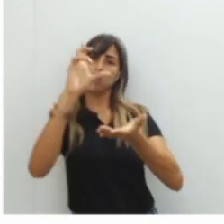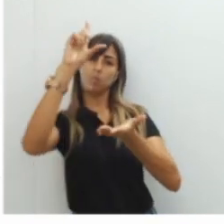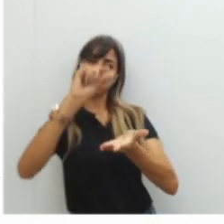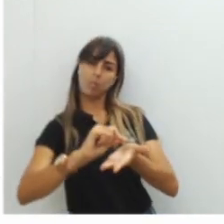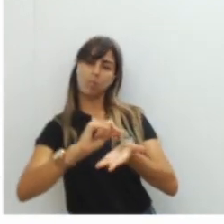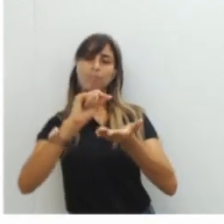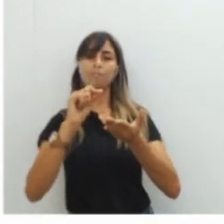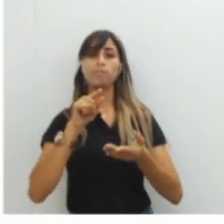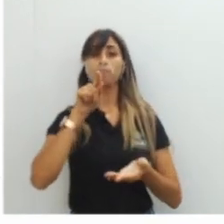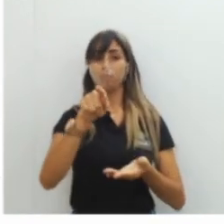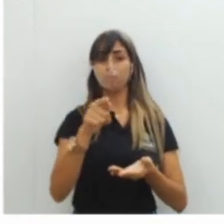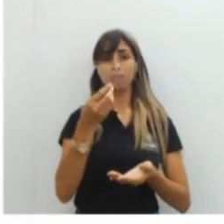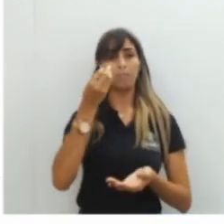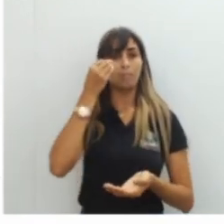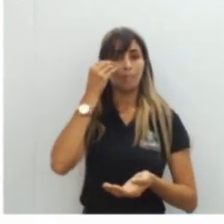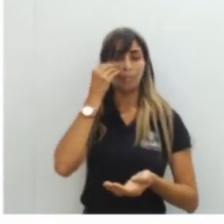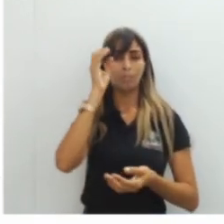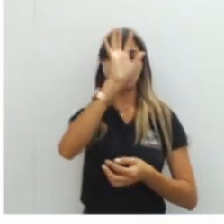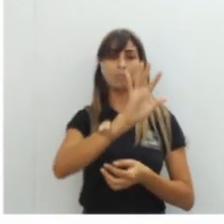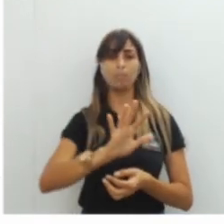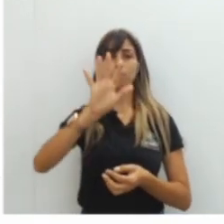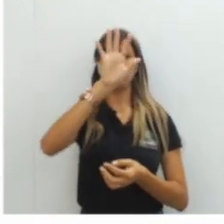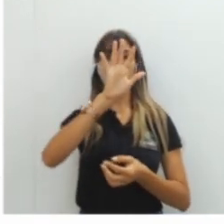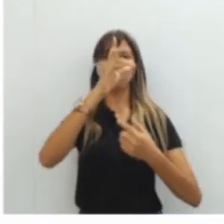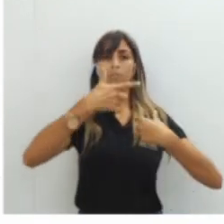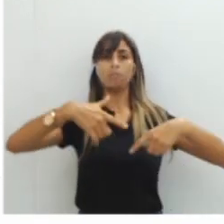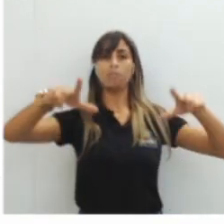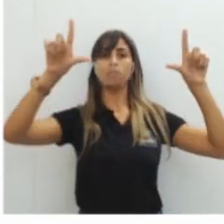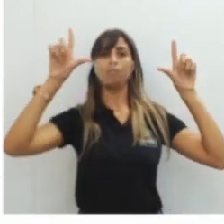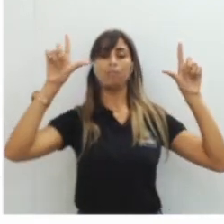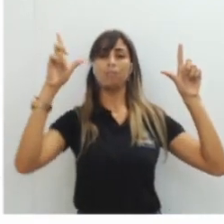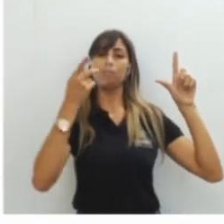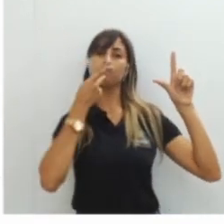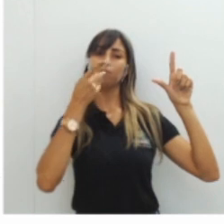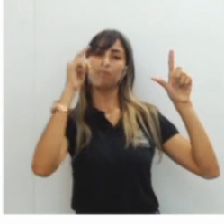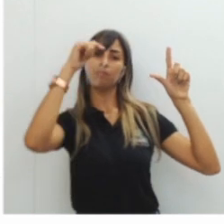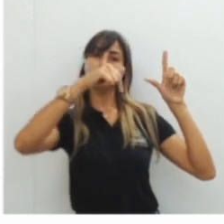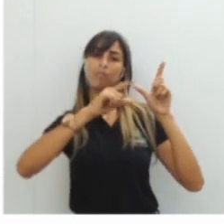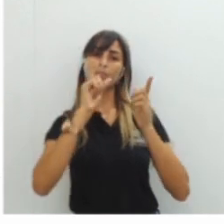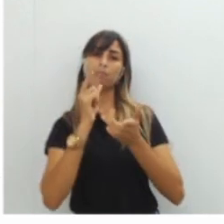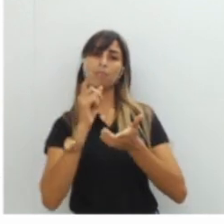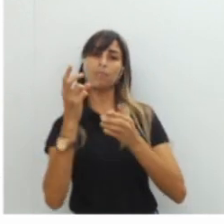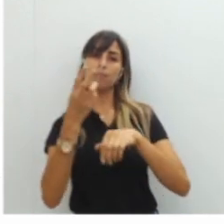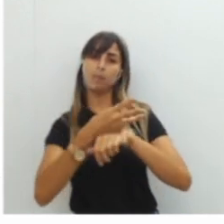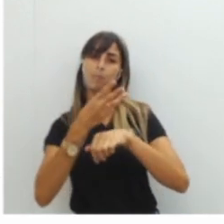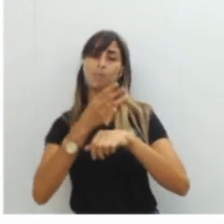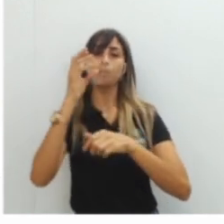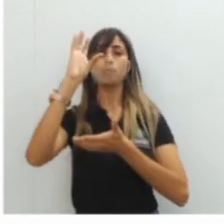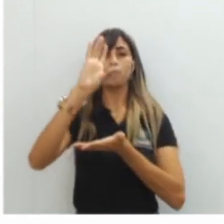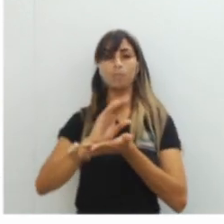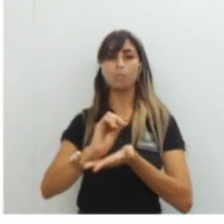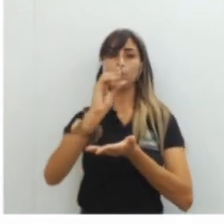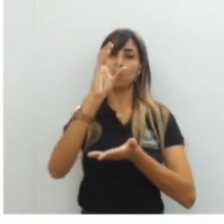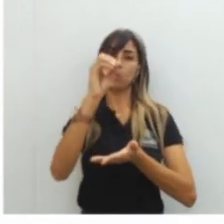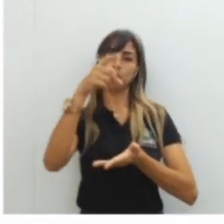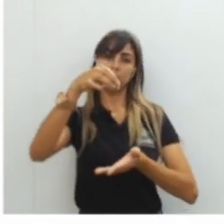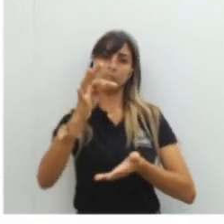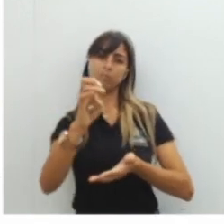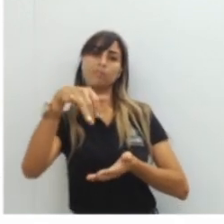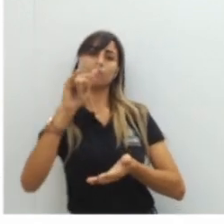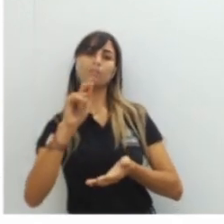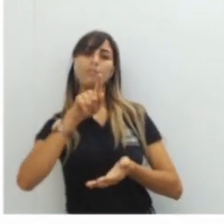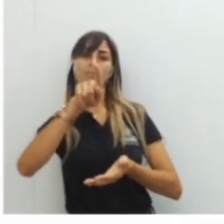Mas eu quero que vocês observem a imagem e comentem aqui no chat, no Conecta aí, o que é que vocês